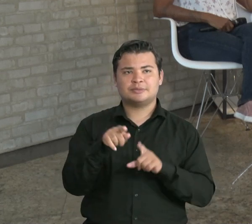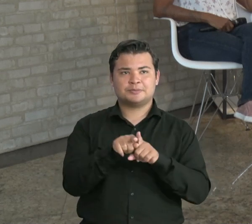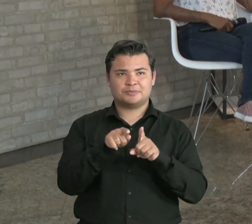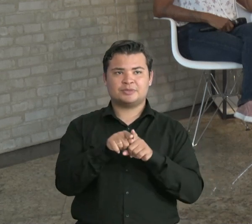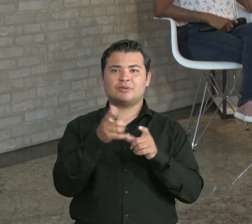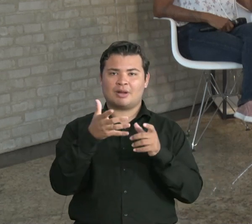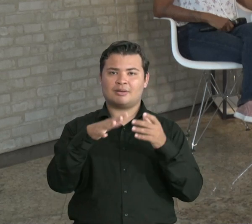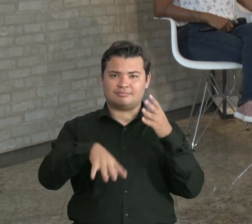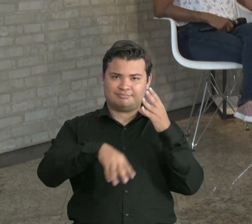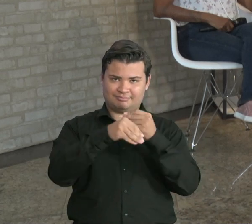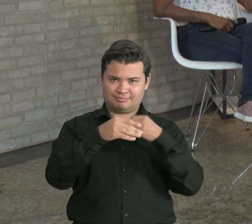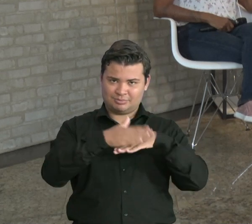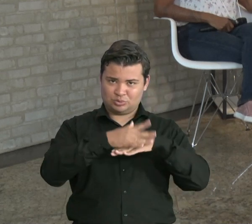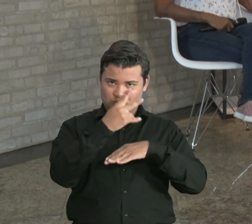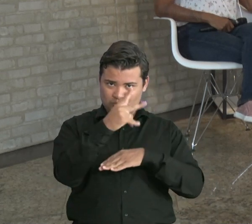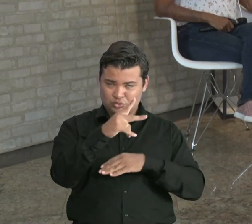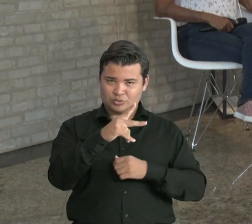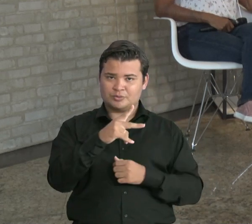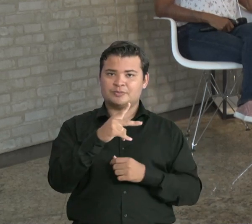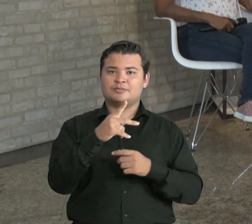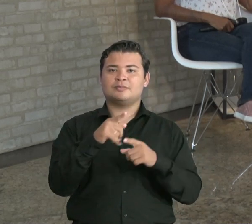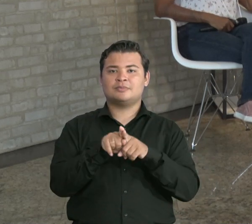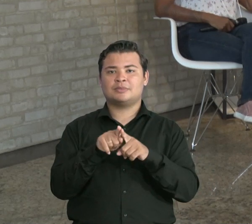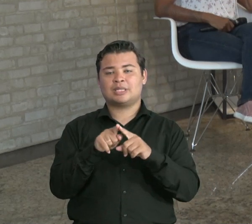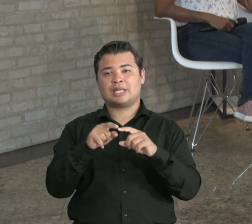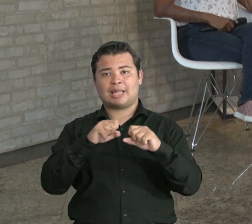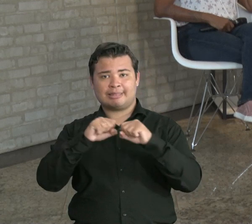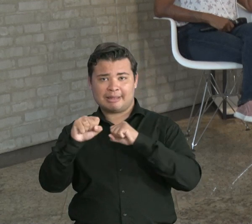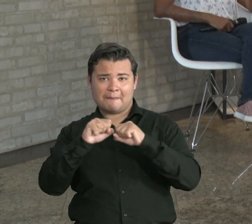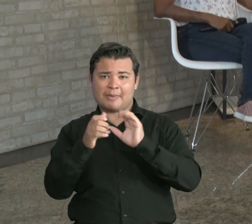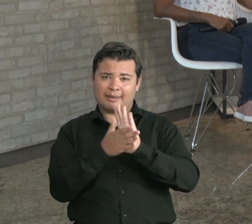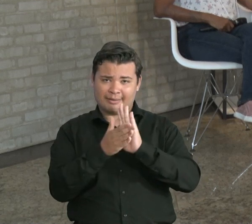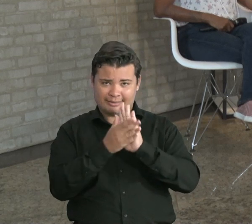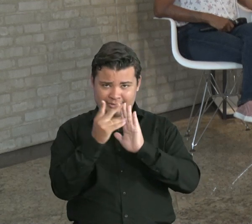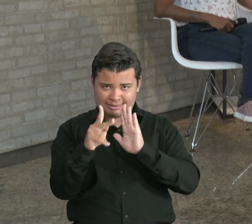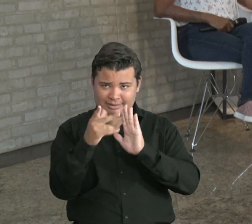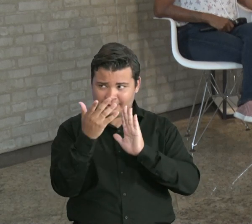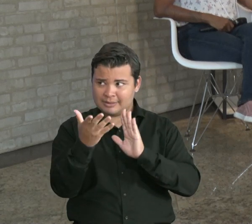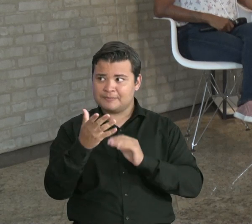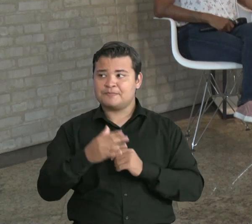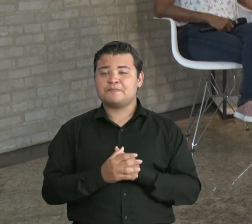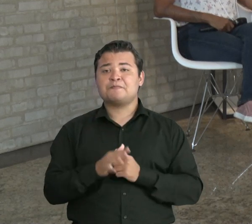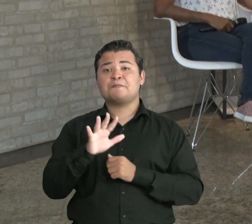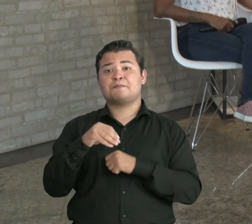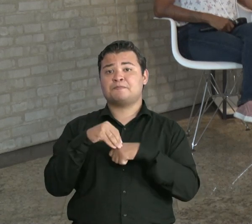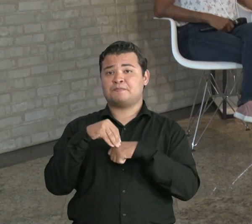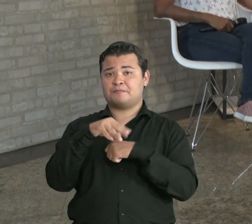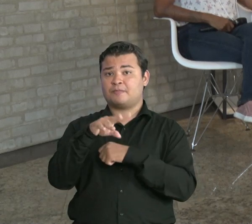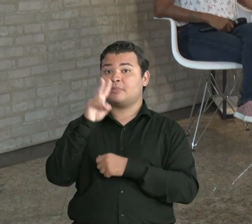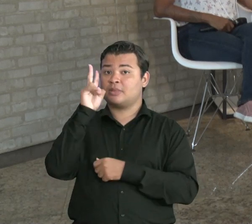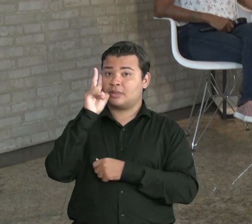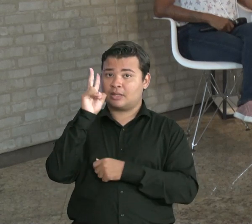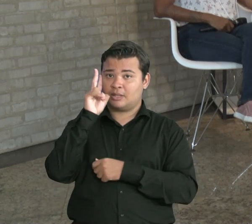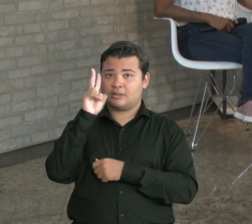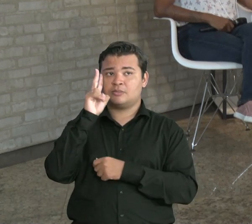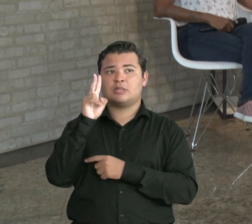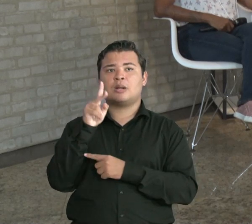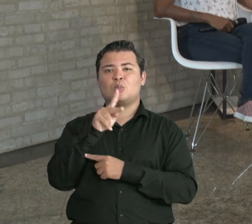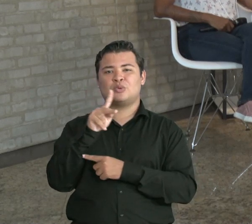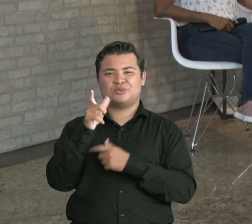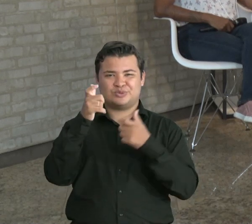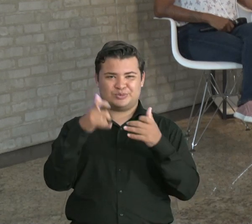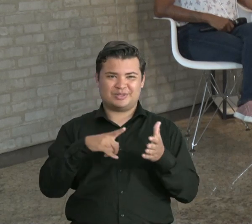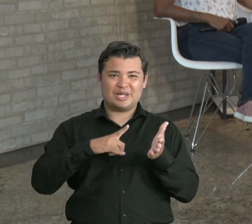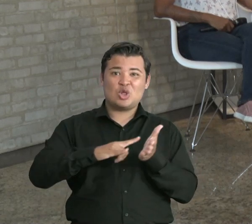fiz para a professora Luciana e no debate que a professora Luciana coloca, mas relembrando uma coisa que a professora disse, né, da Declaração Universal